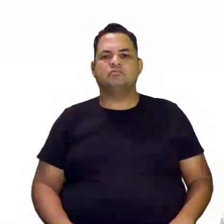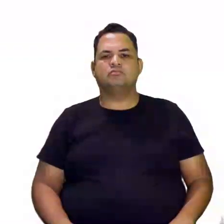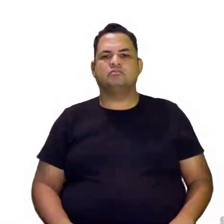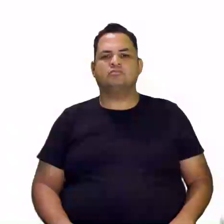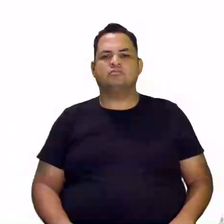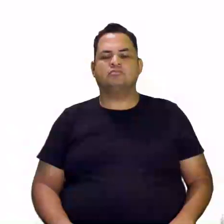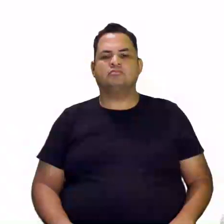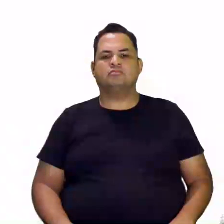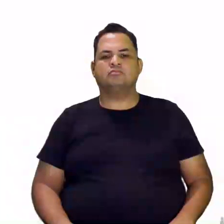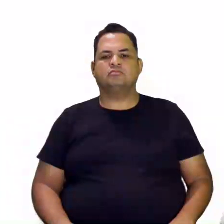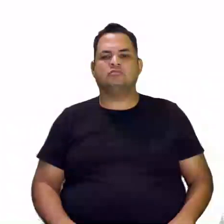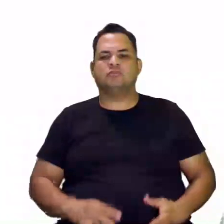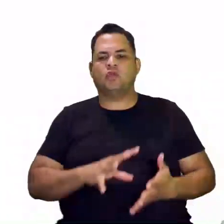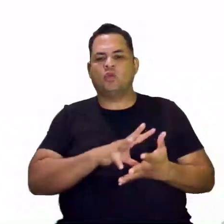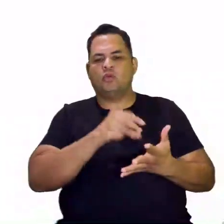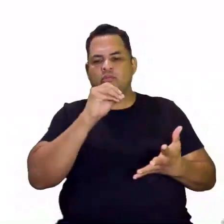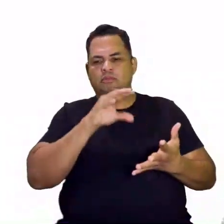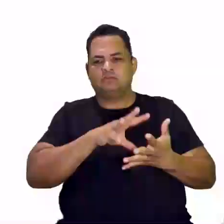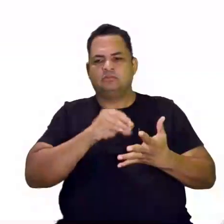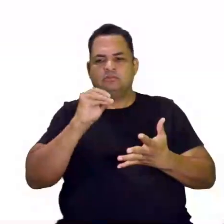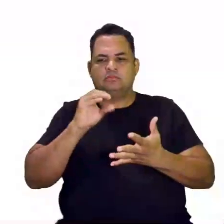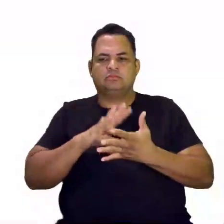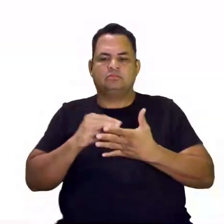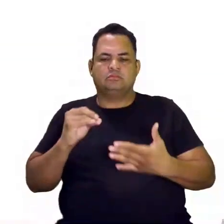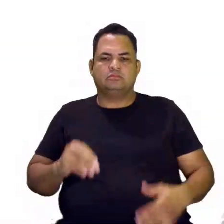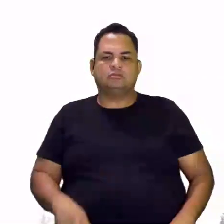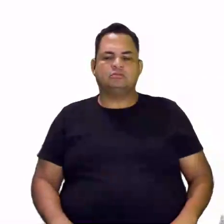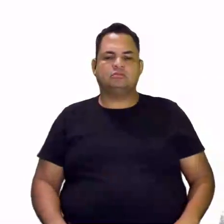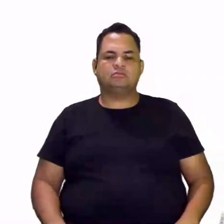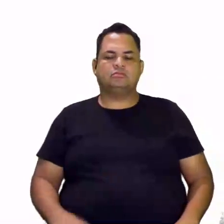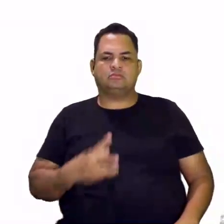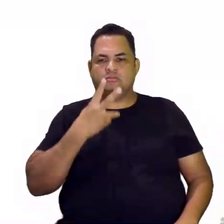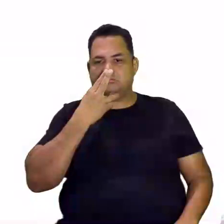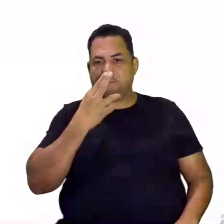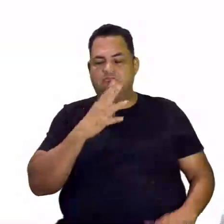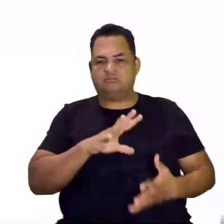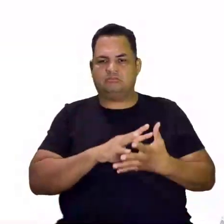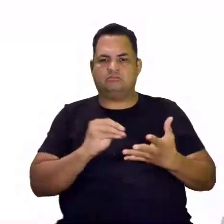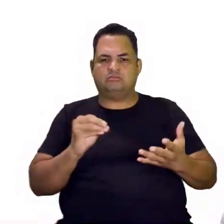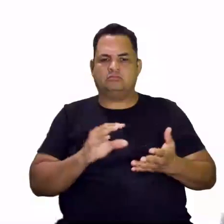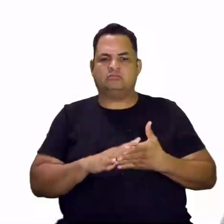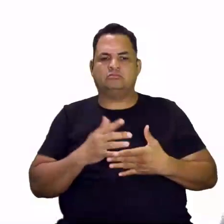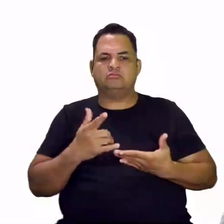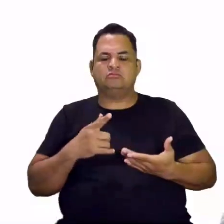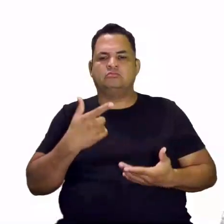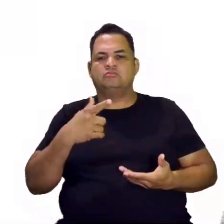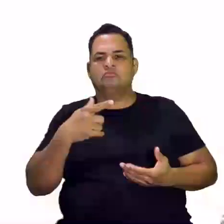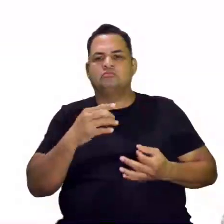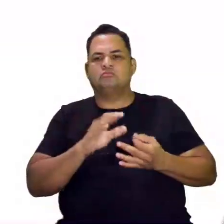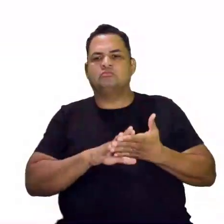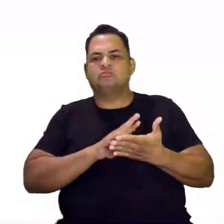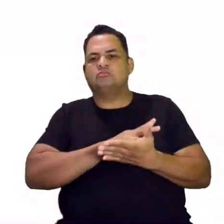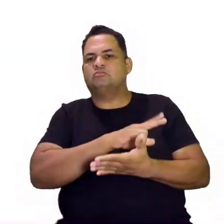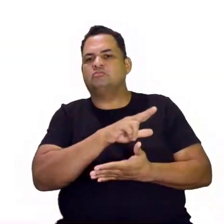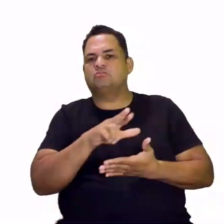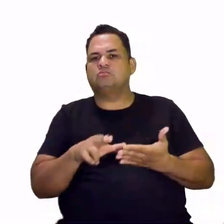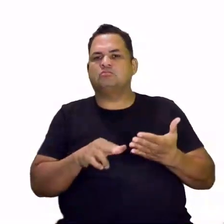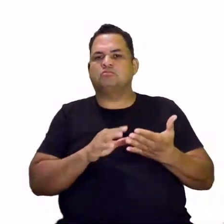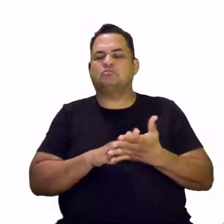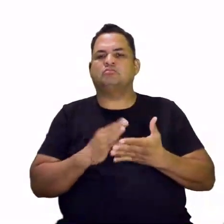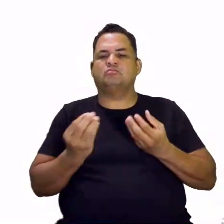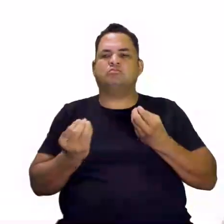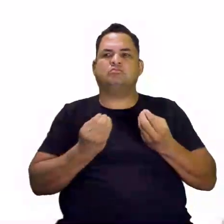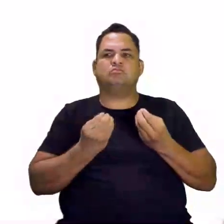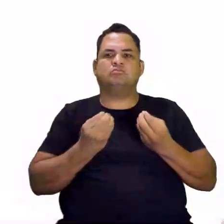é como se fossem cópias, clones, tá? Então, na reprodução assexuada, não existe aquela variedade,